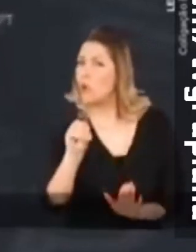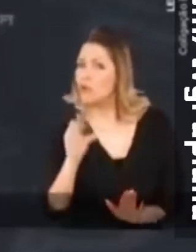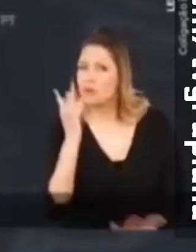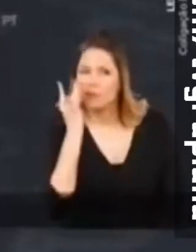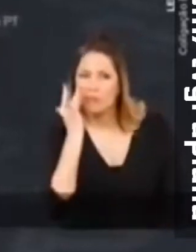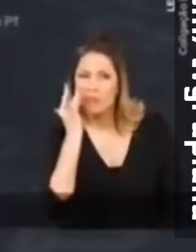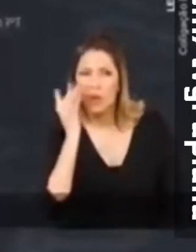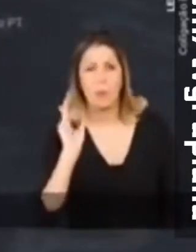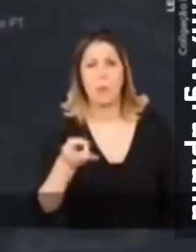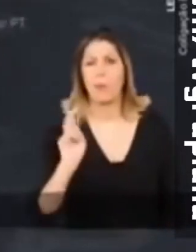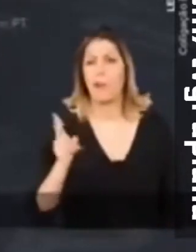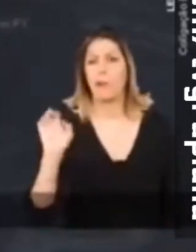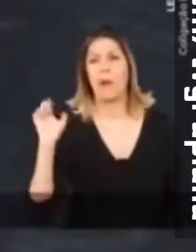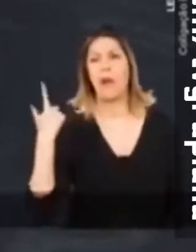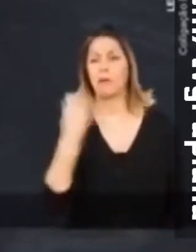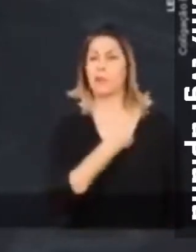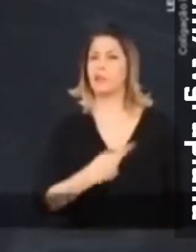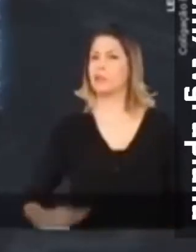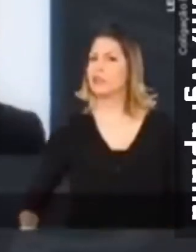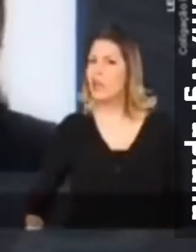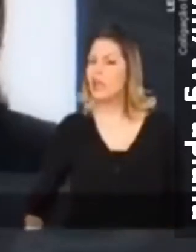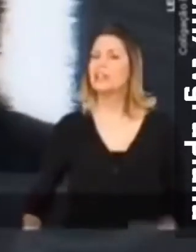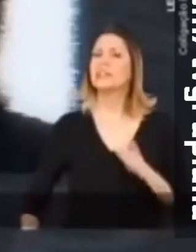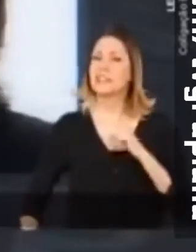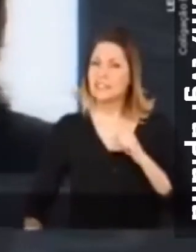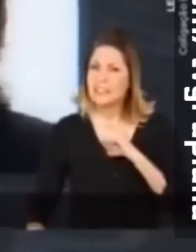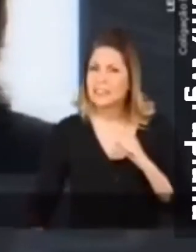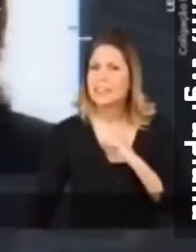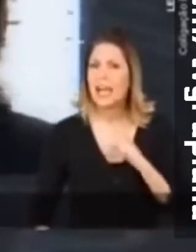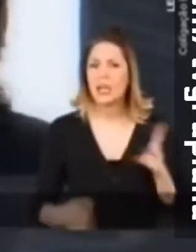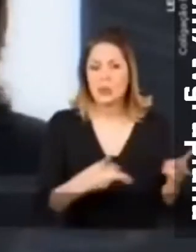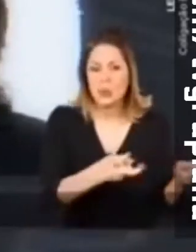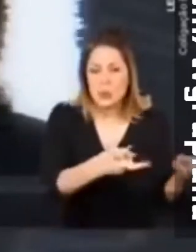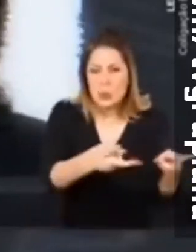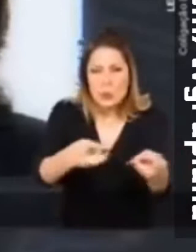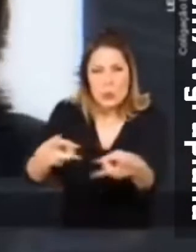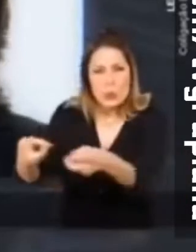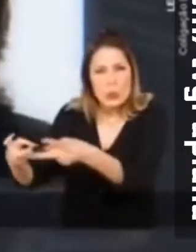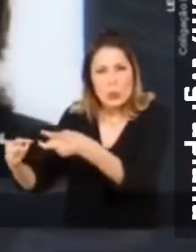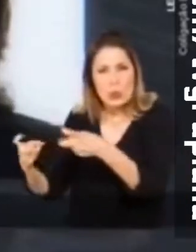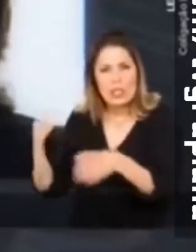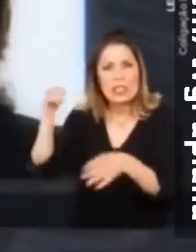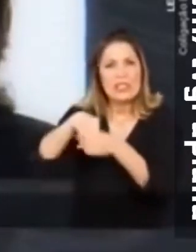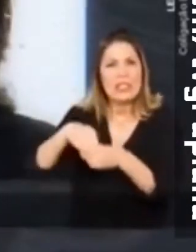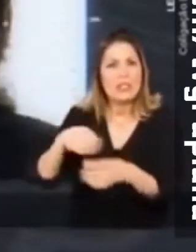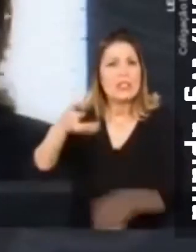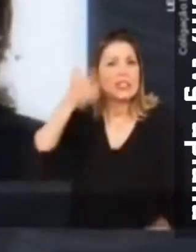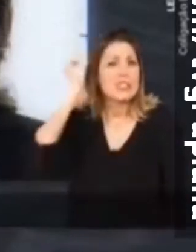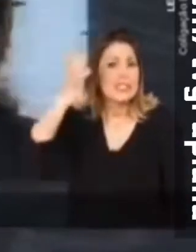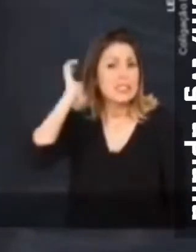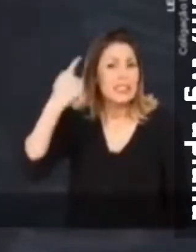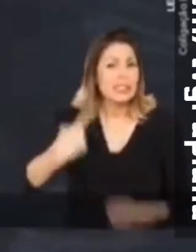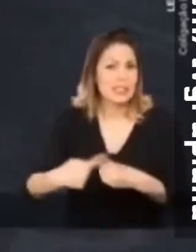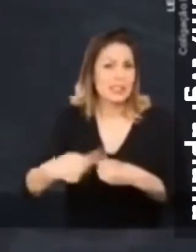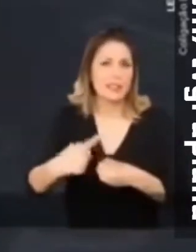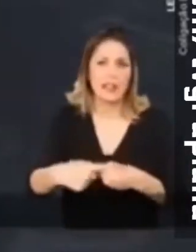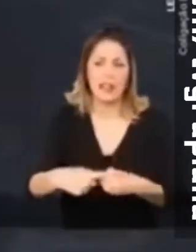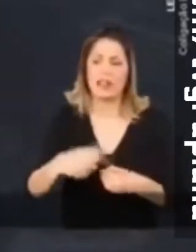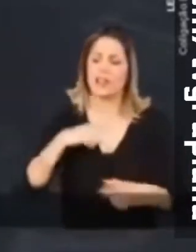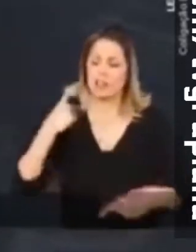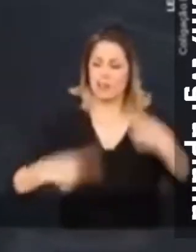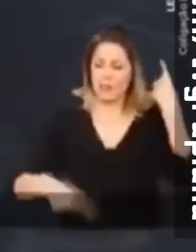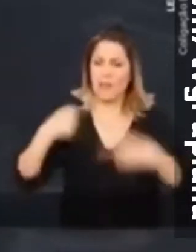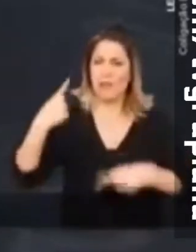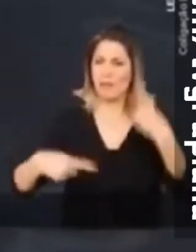poder, soltar o presidiário, mudar a Constituição e nunca mais sair. O povo